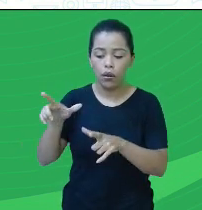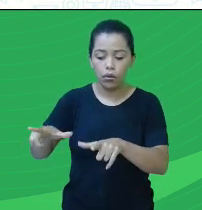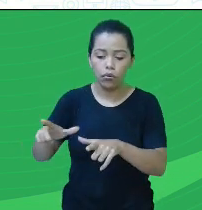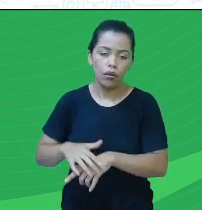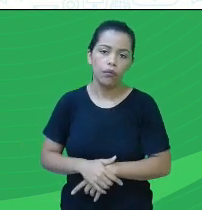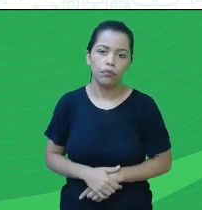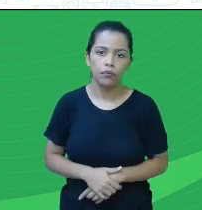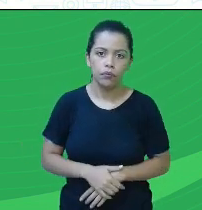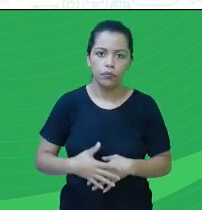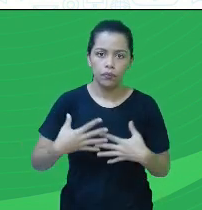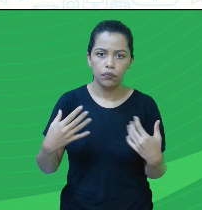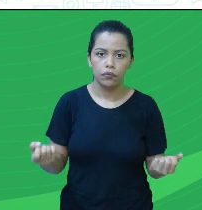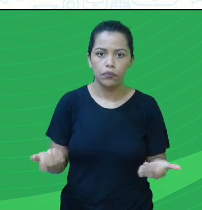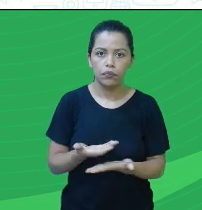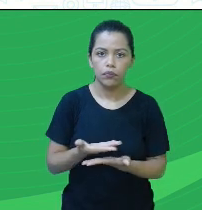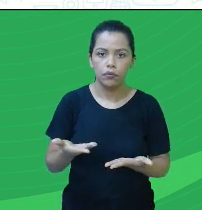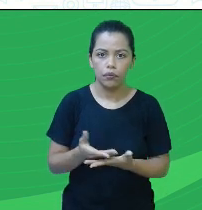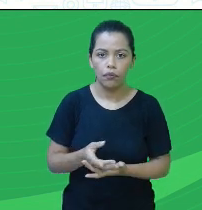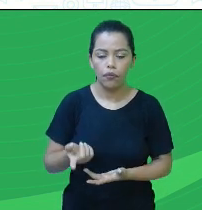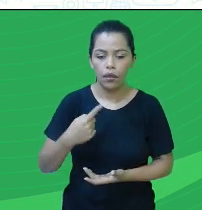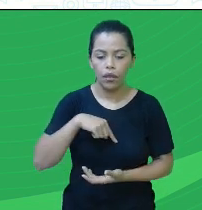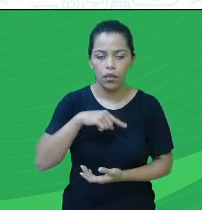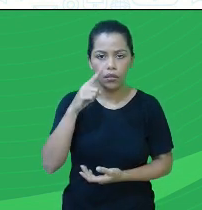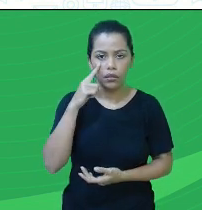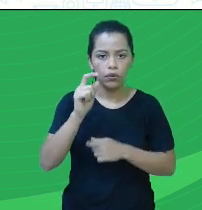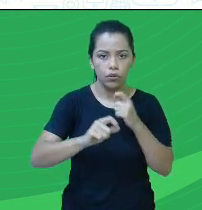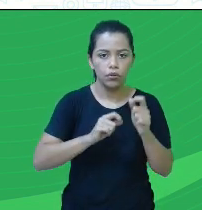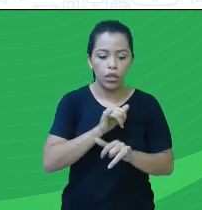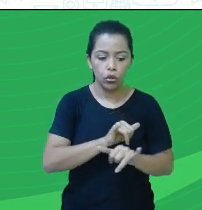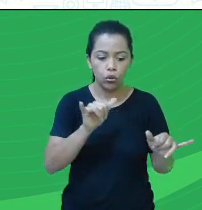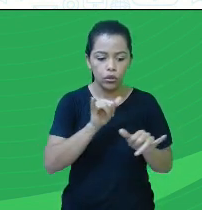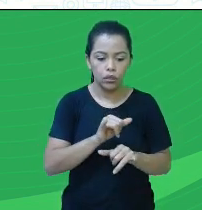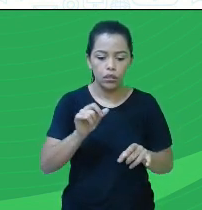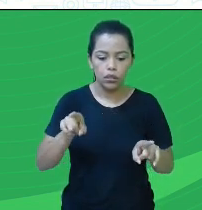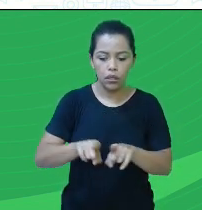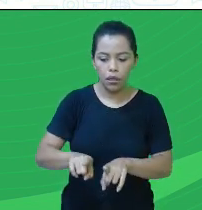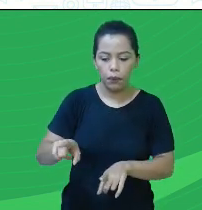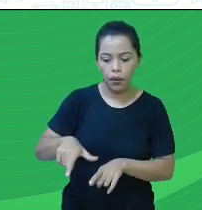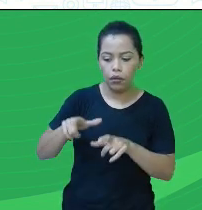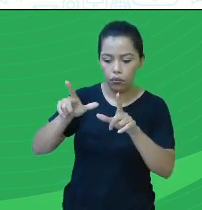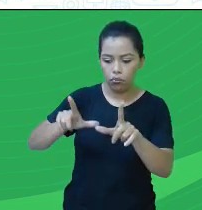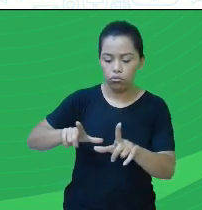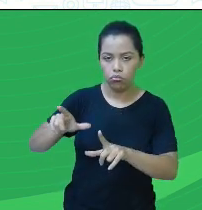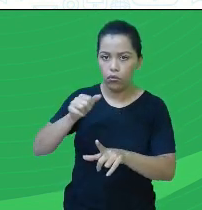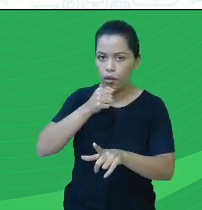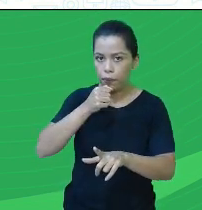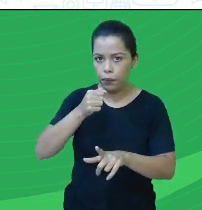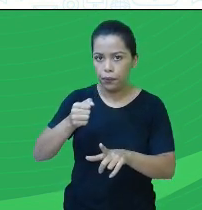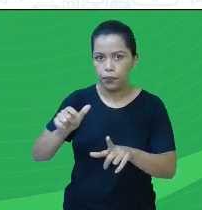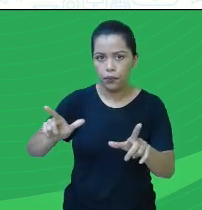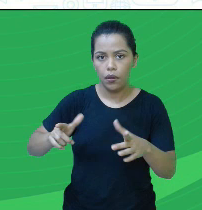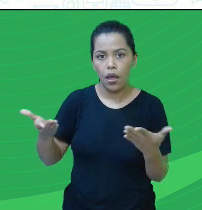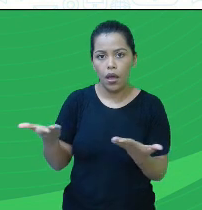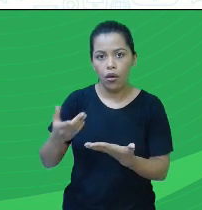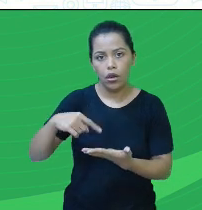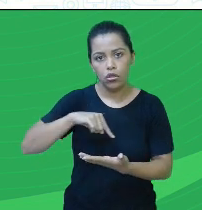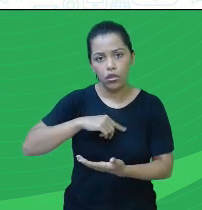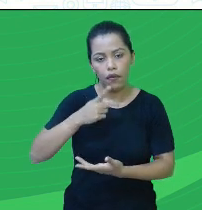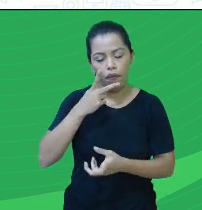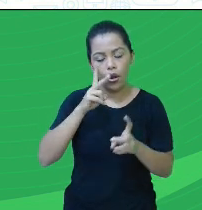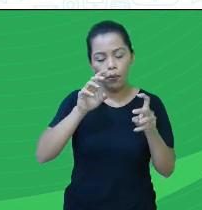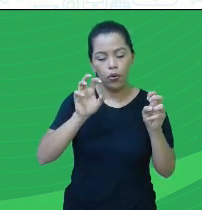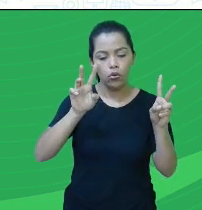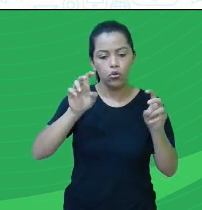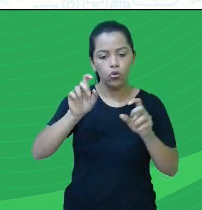certo? Vamos agora, nós vimos notícia, nós vimos reportagem, agora vamos falar um pouquinho sobre